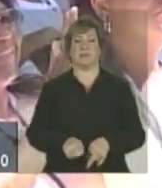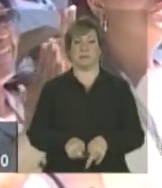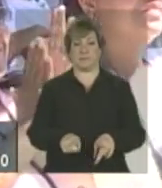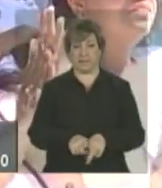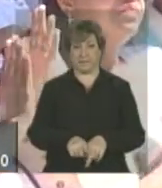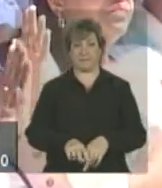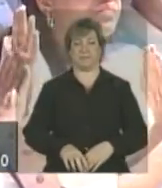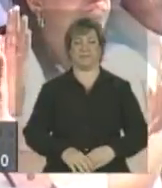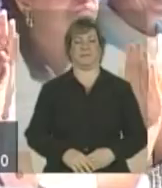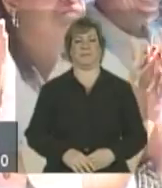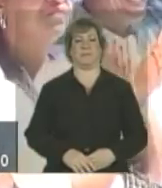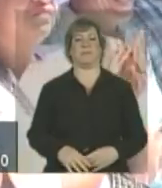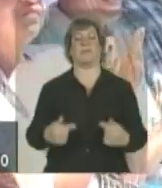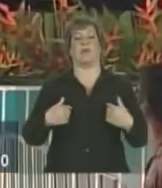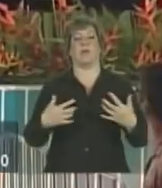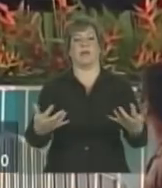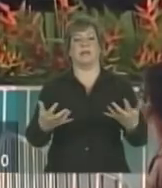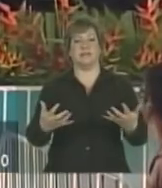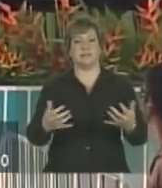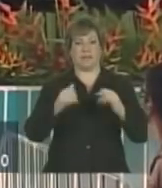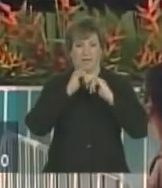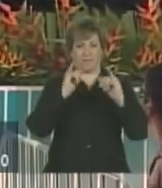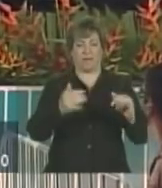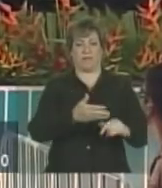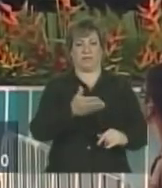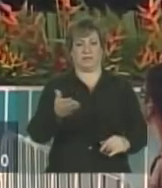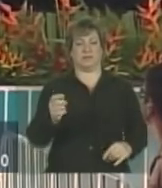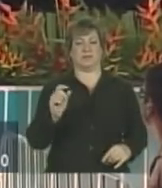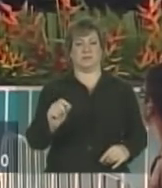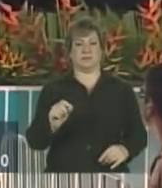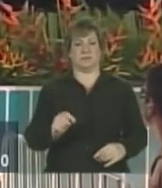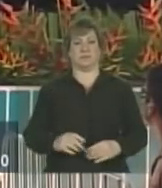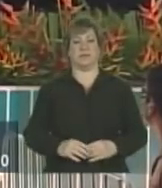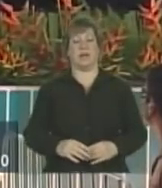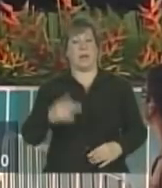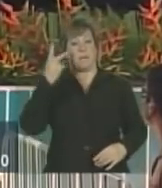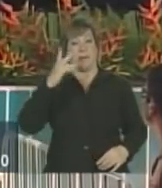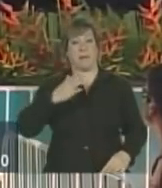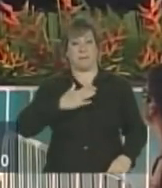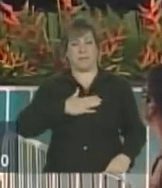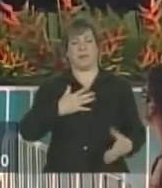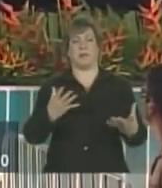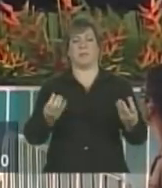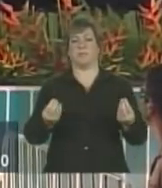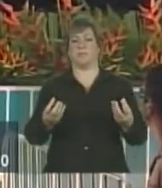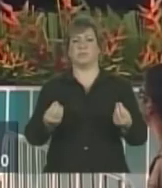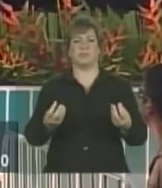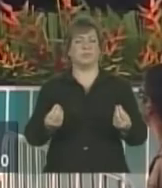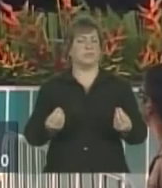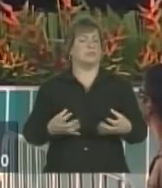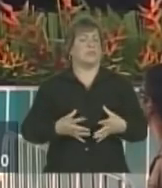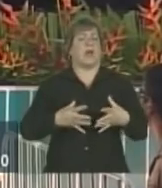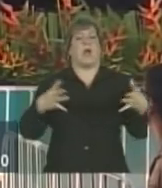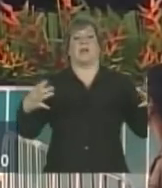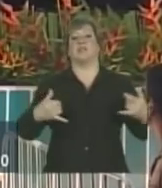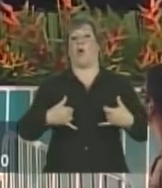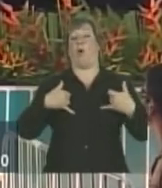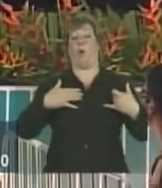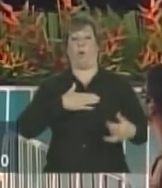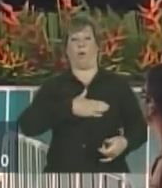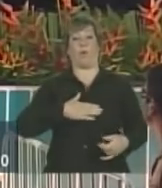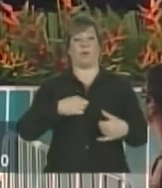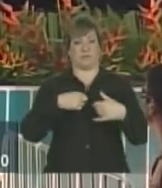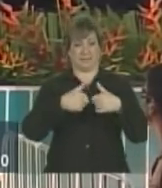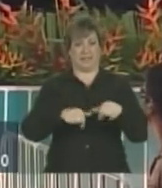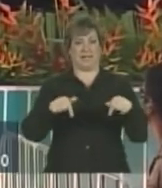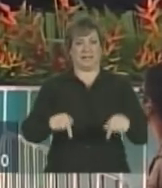Finalmente, eu quero dizer para vocês que, para mim, é muito orgulho, é um grande orgulho estar aqui.